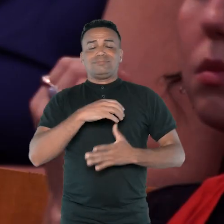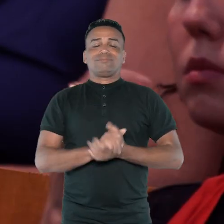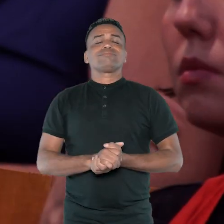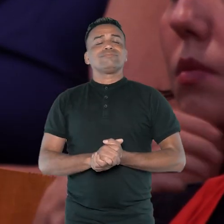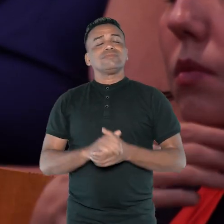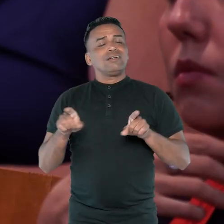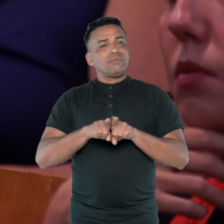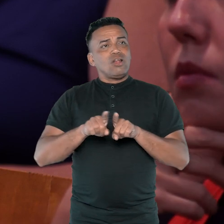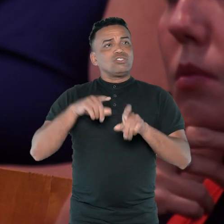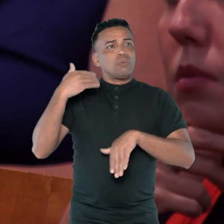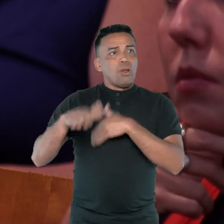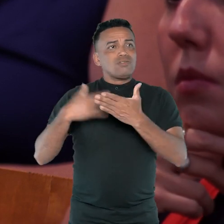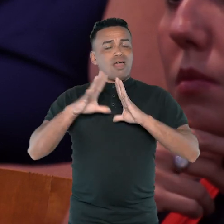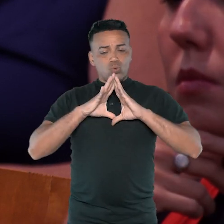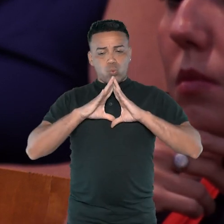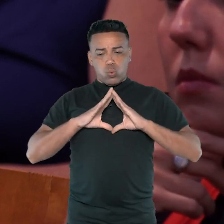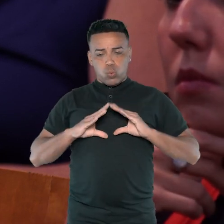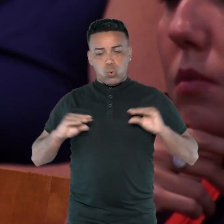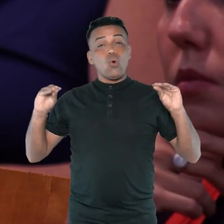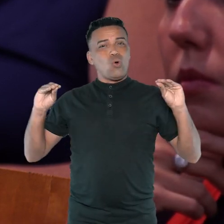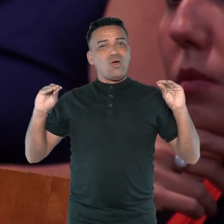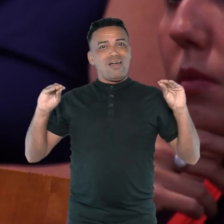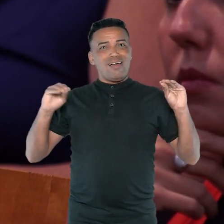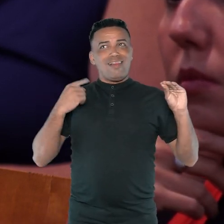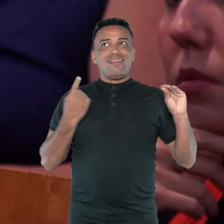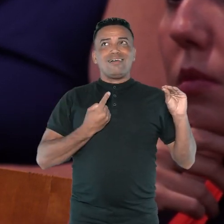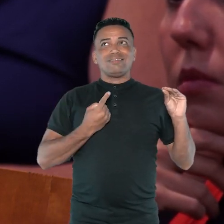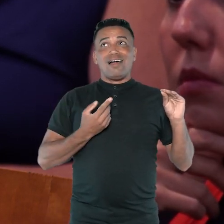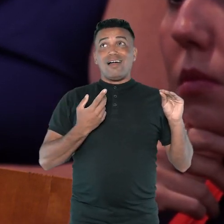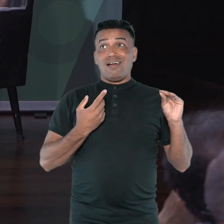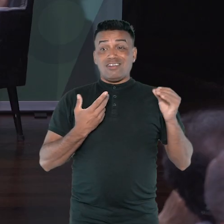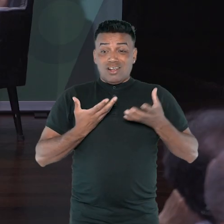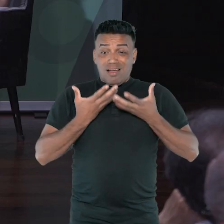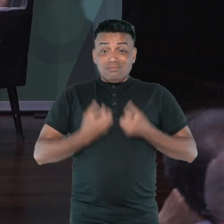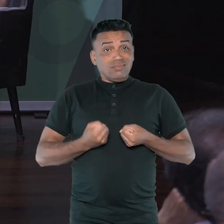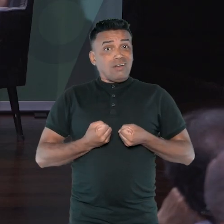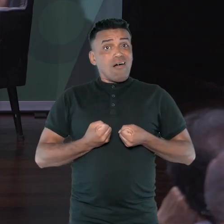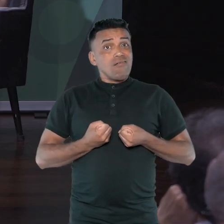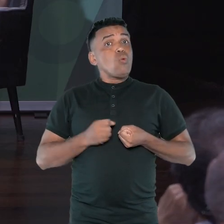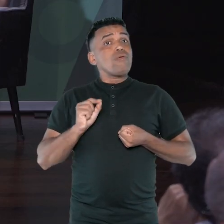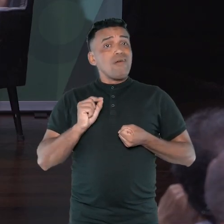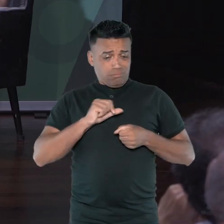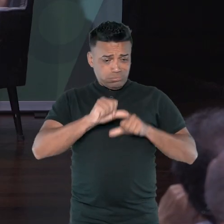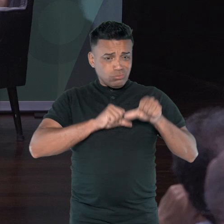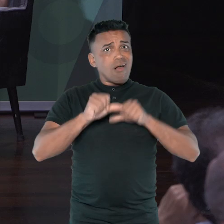também do nosso processo de cura a gente se permitir ser afetado e ser